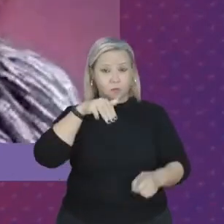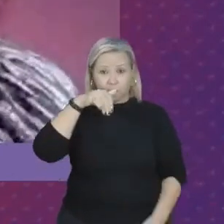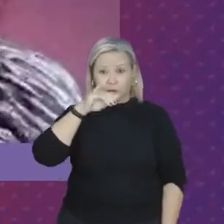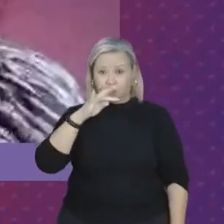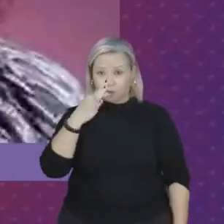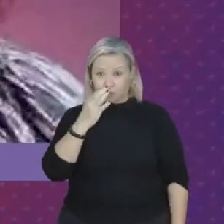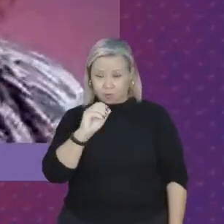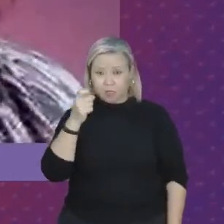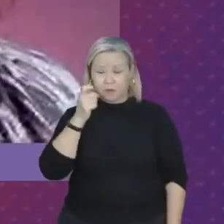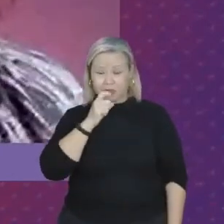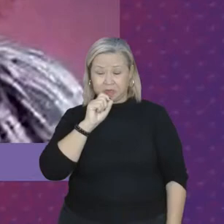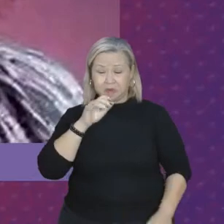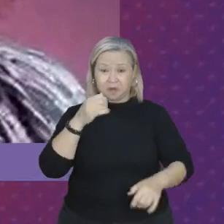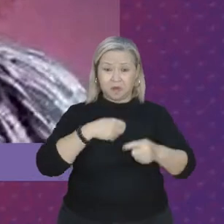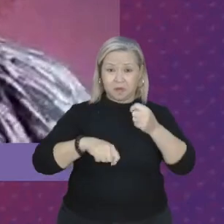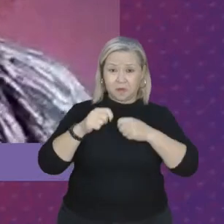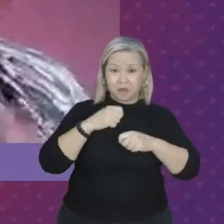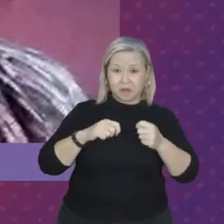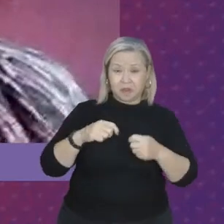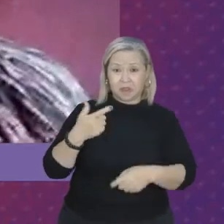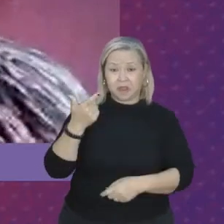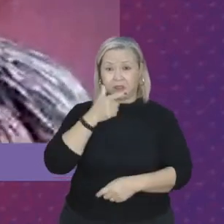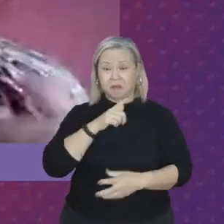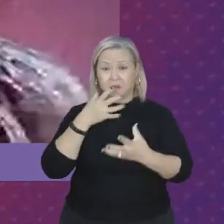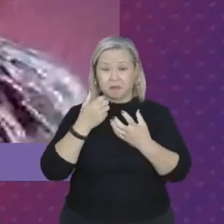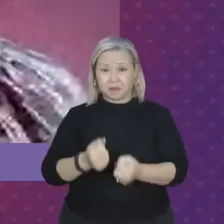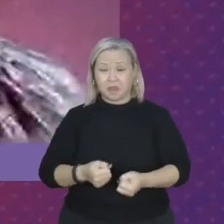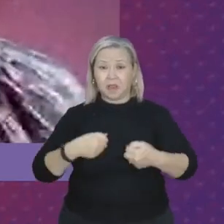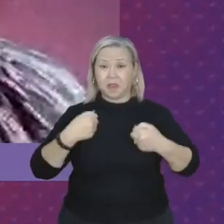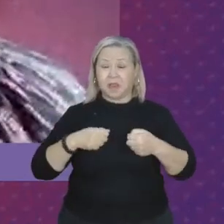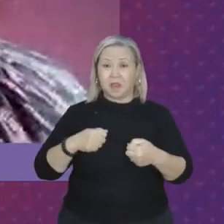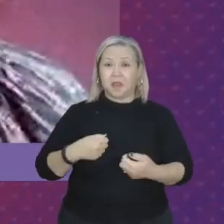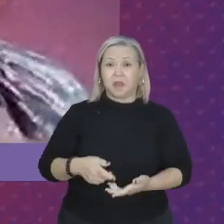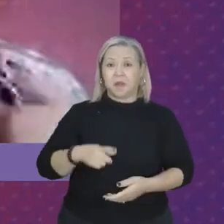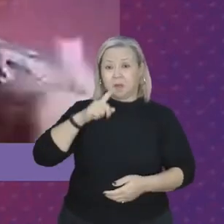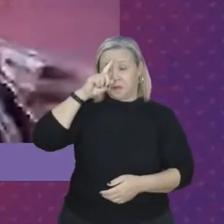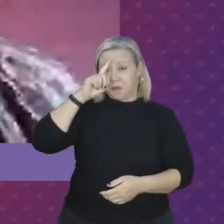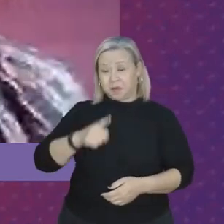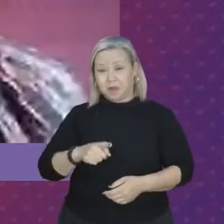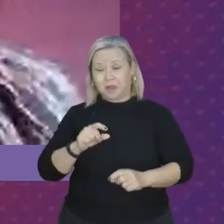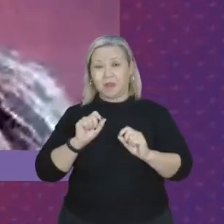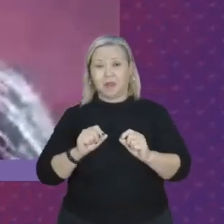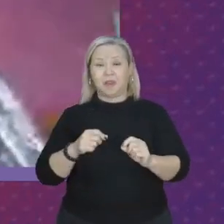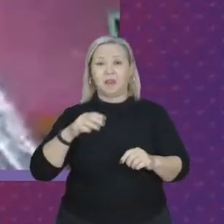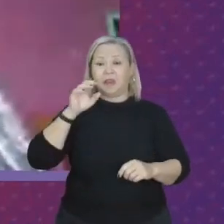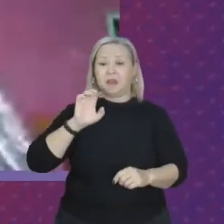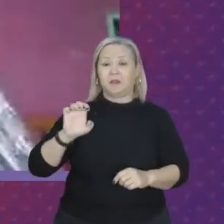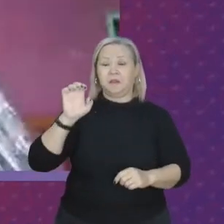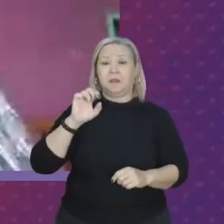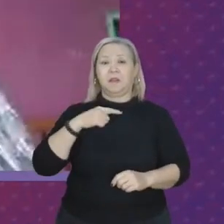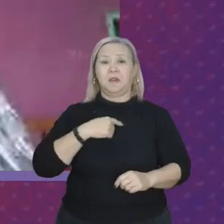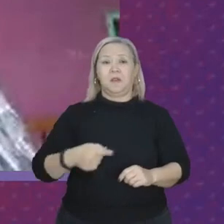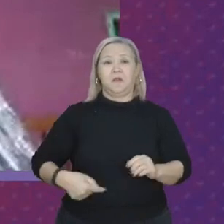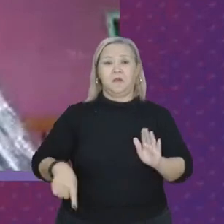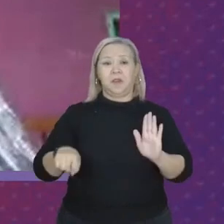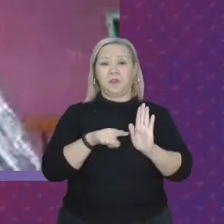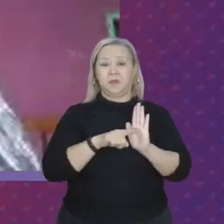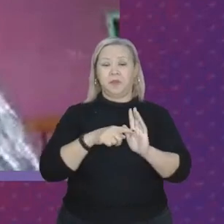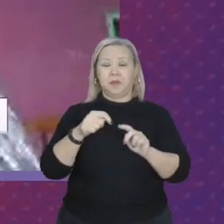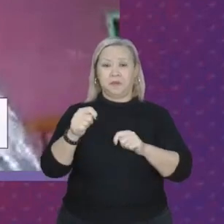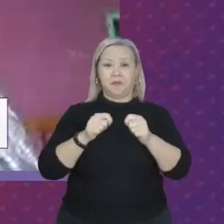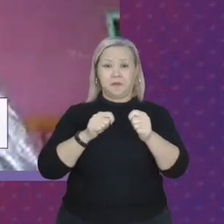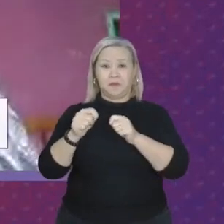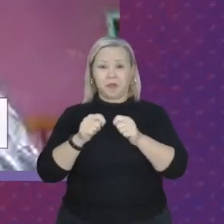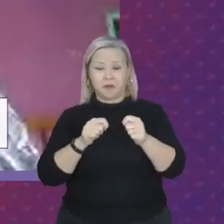dar conta daquilo que o Estado não dá e que o Estado tem que ser, né, o Estado mínimo que vai prover o mínimo, que vai regular o mínimo,